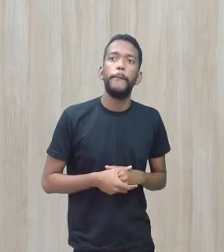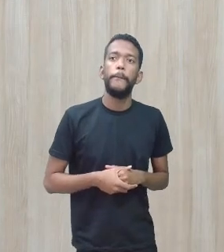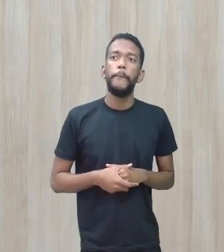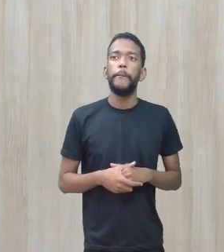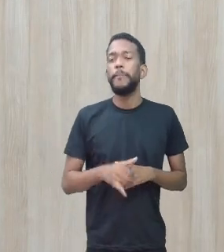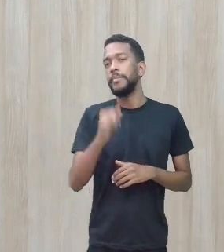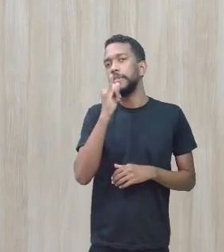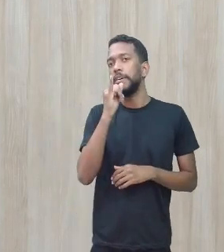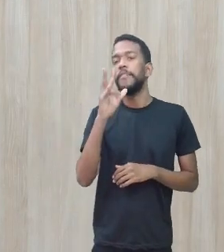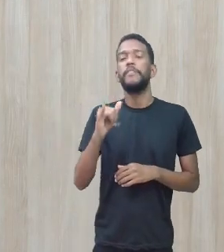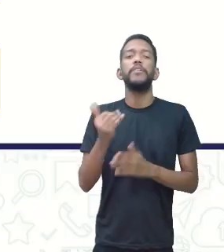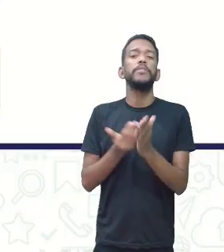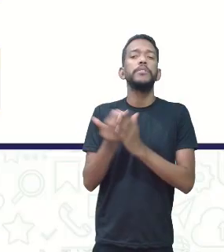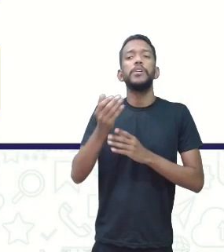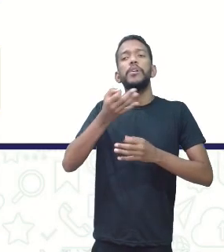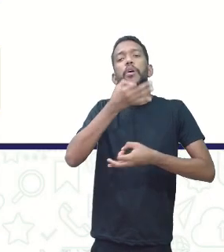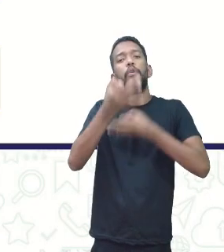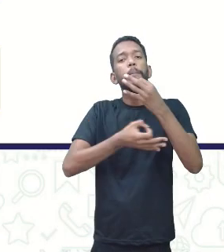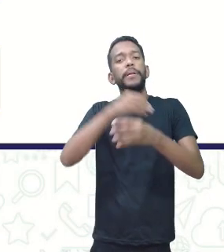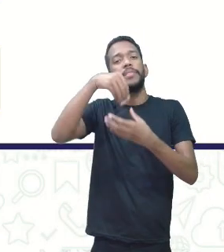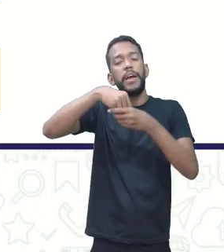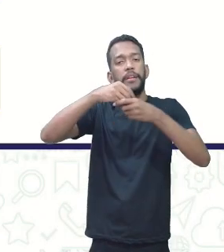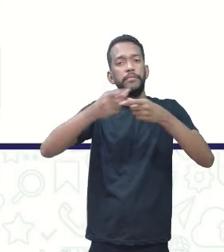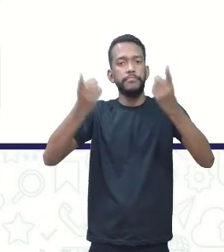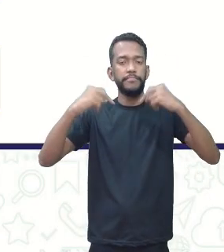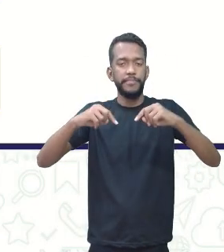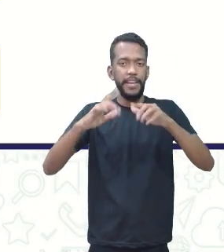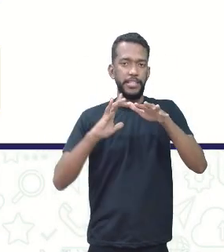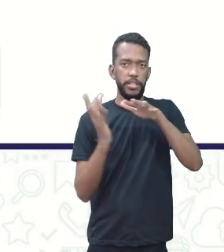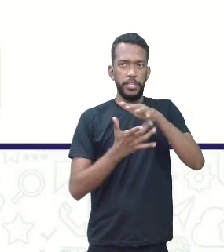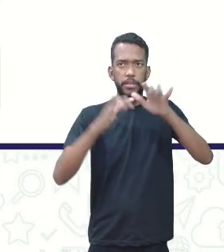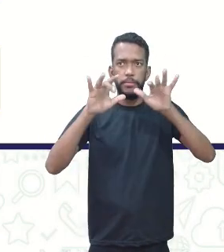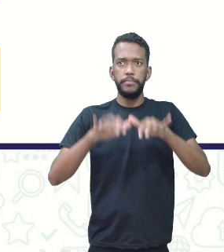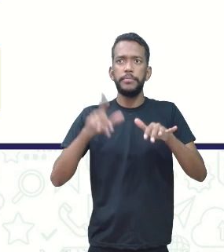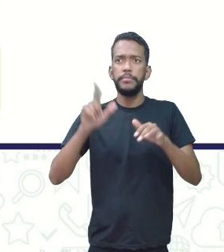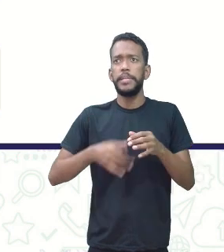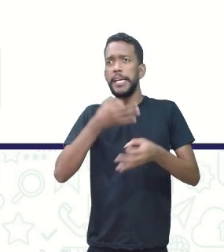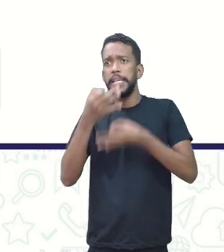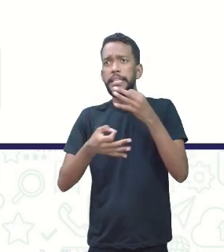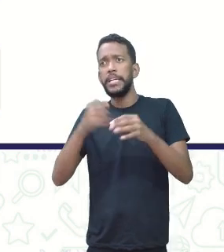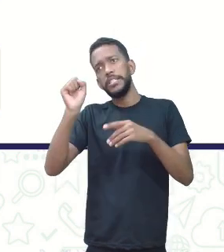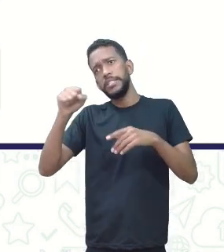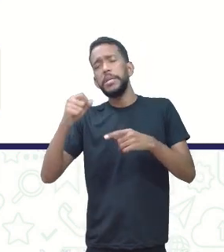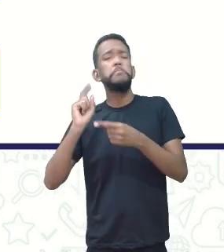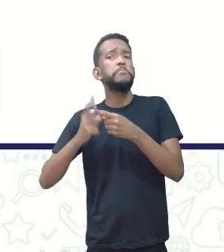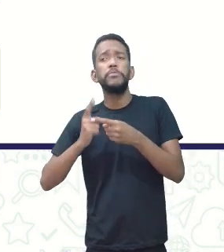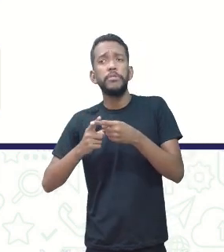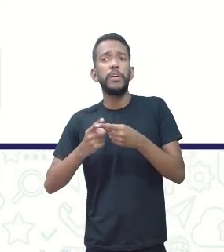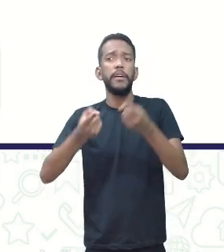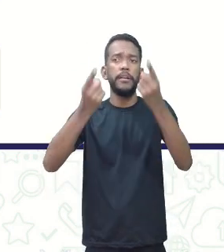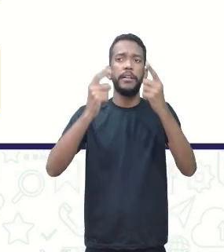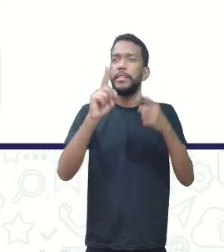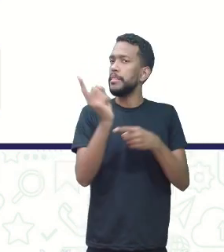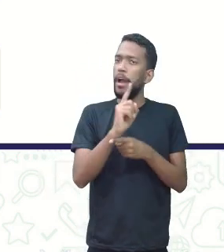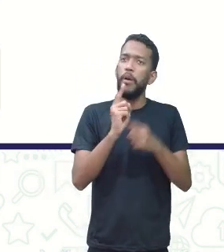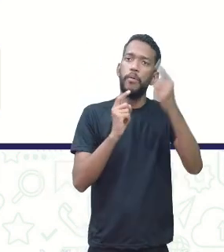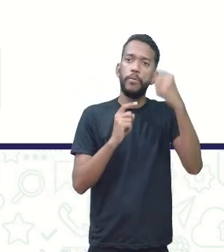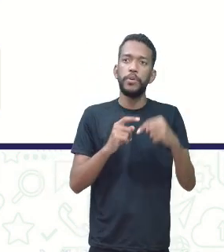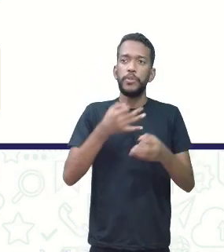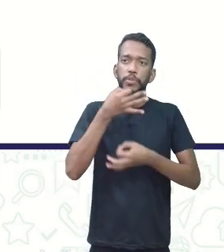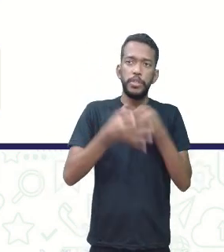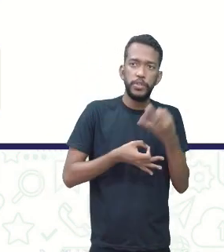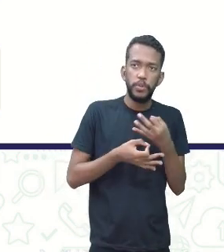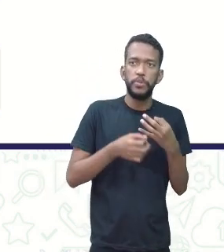gente vai começar. Ó, comentários nas redes sociais, teve críticas ou não? Se sim, você avalia o motivo. Se não, você vai analisar as